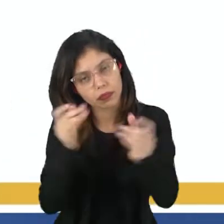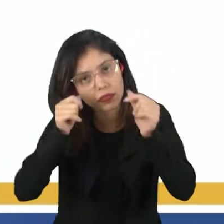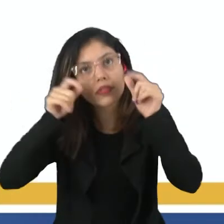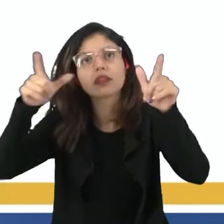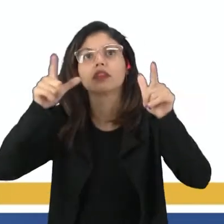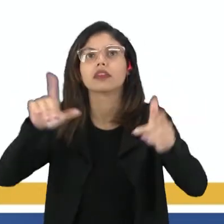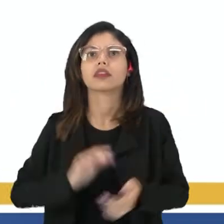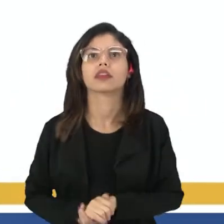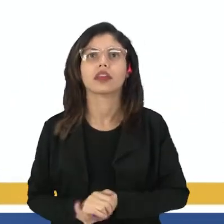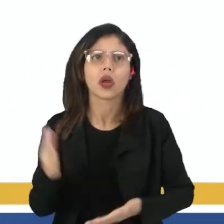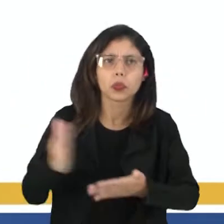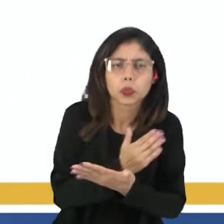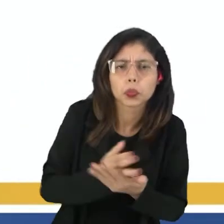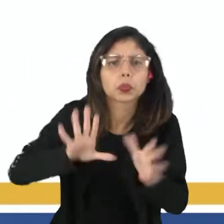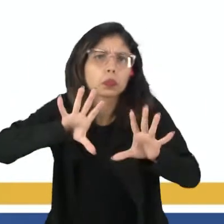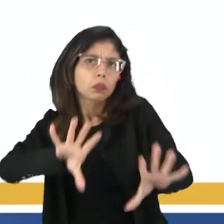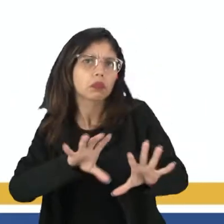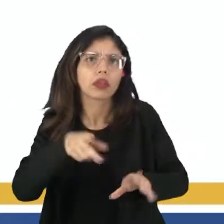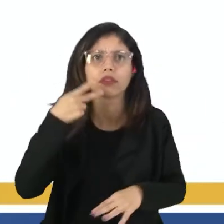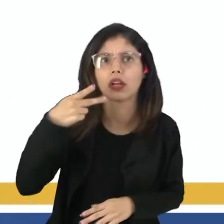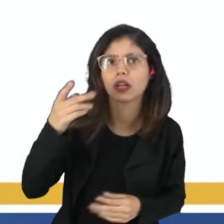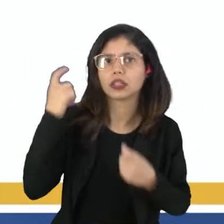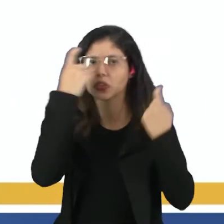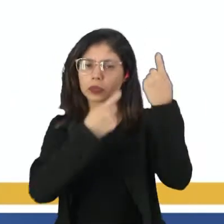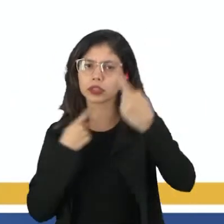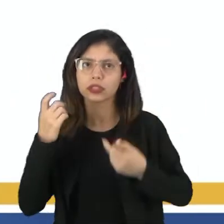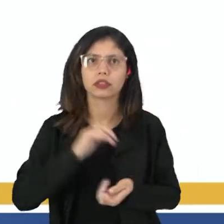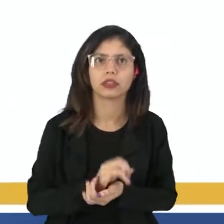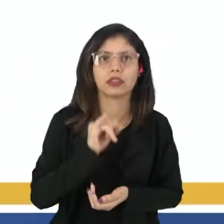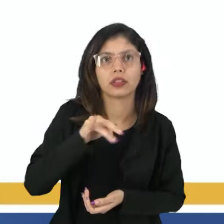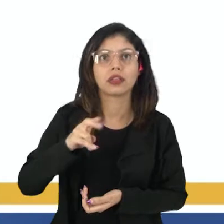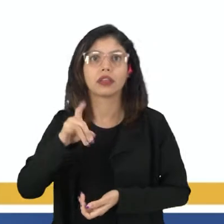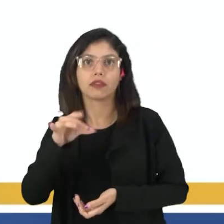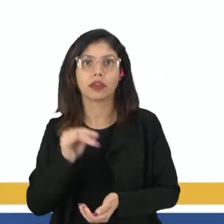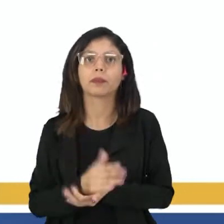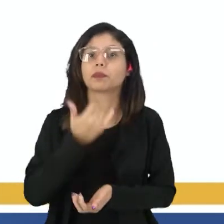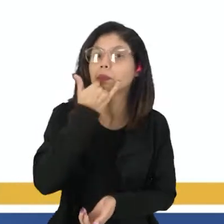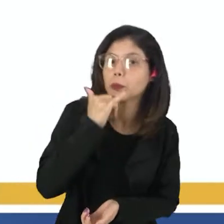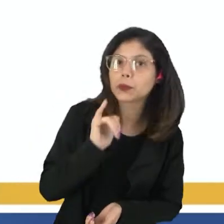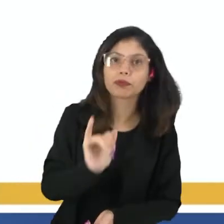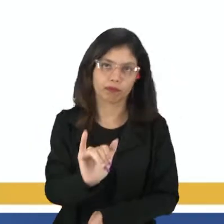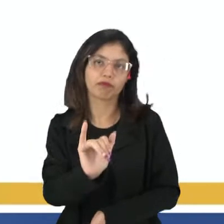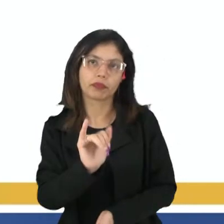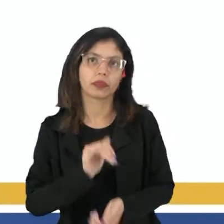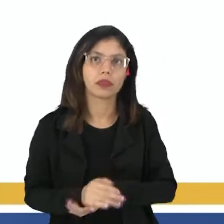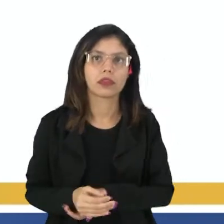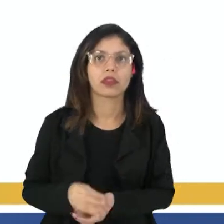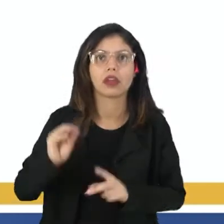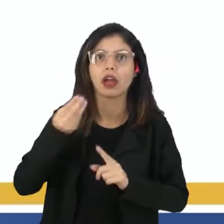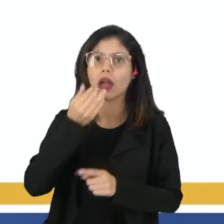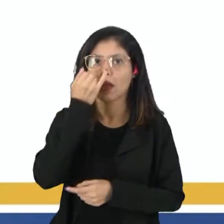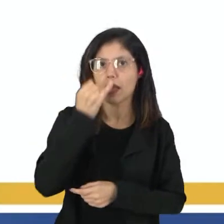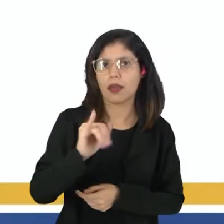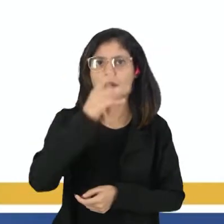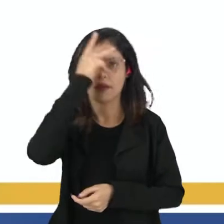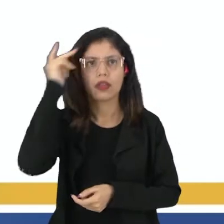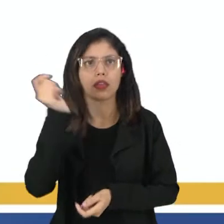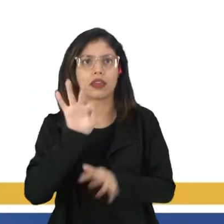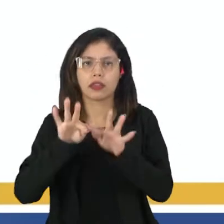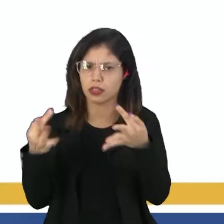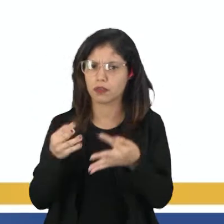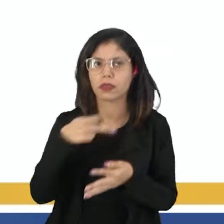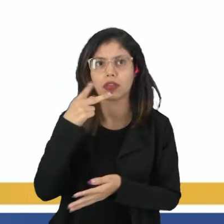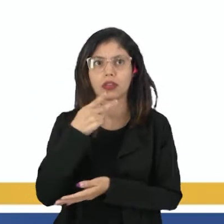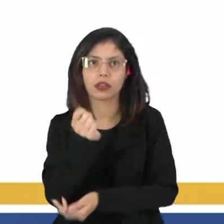vossa atenção e se em algum momento disse ou expressei-me de forma indevida, perdoe a ignorância dessa simples aluna que